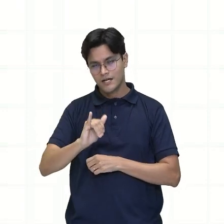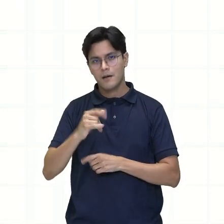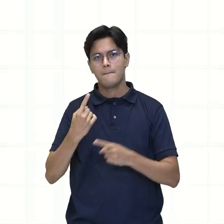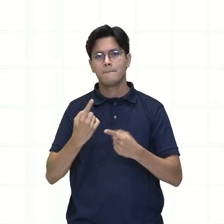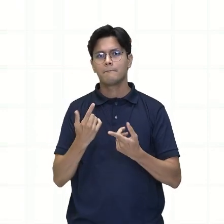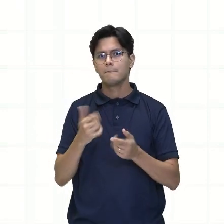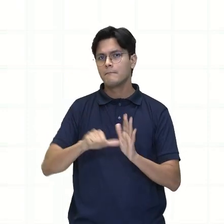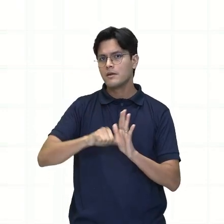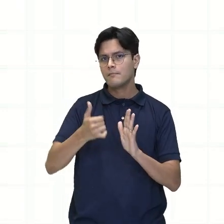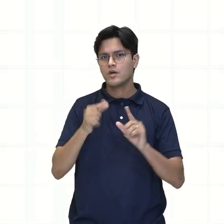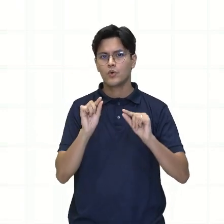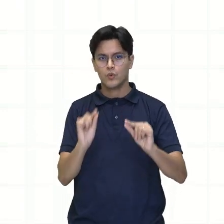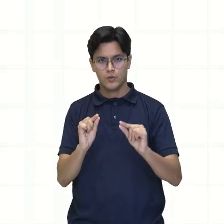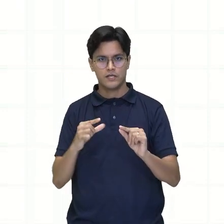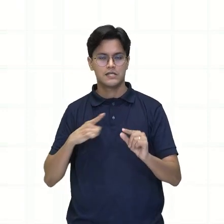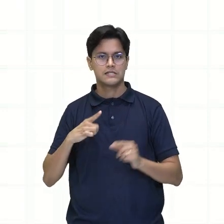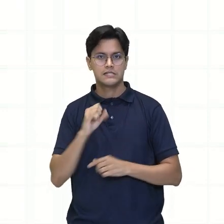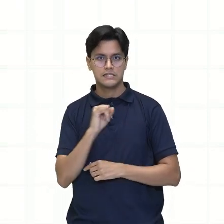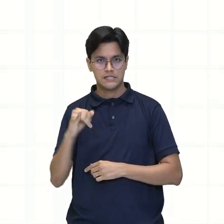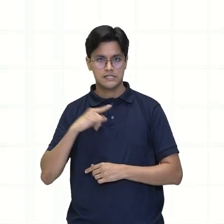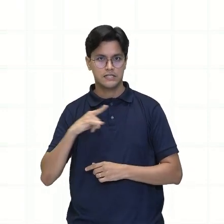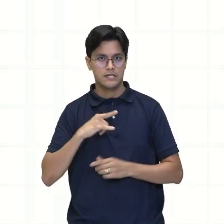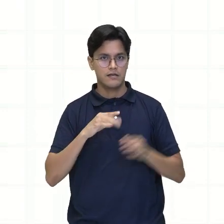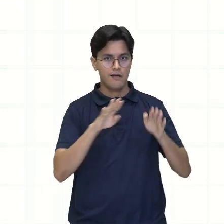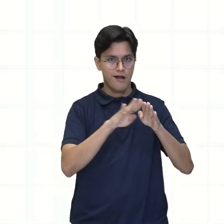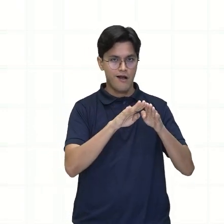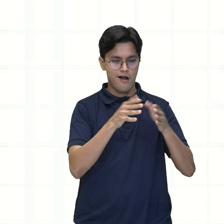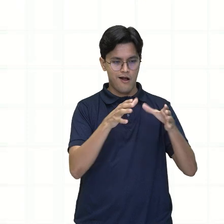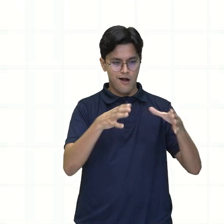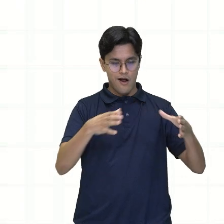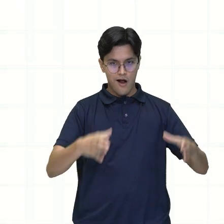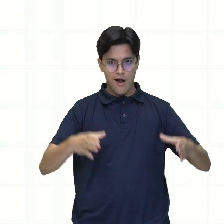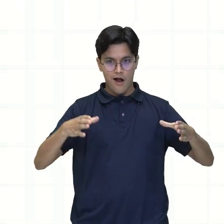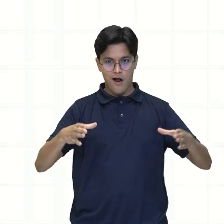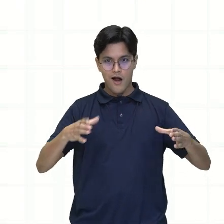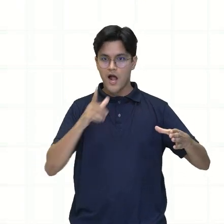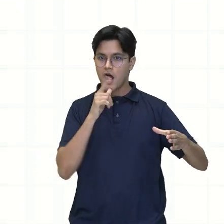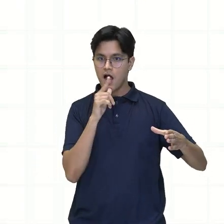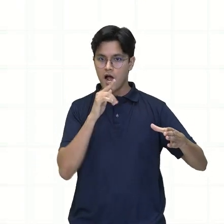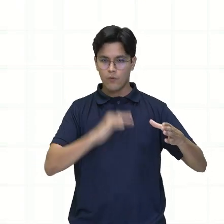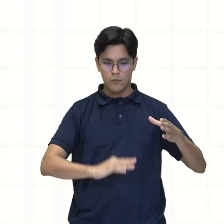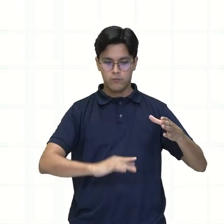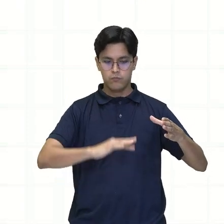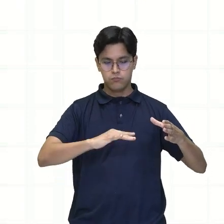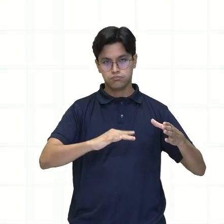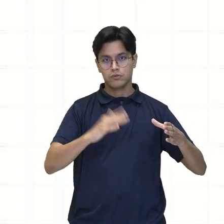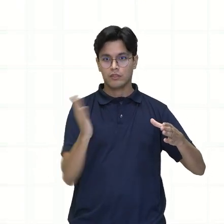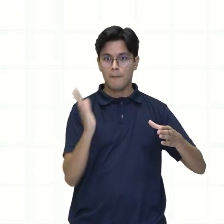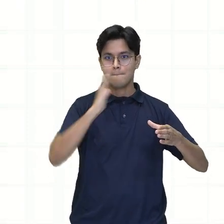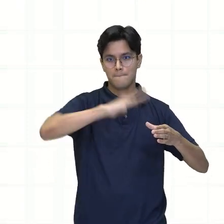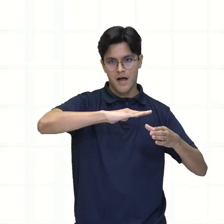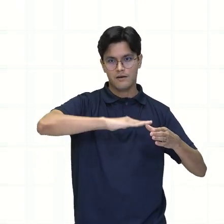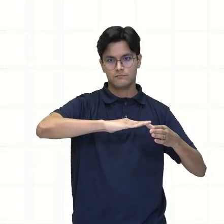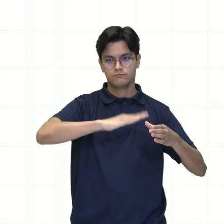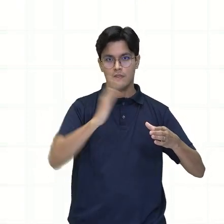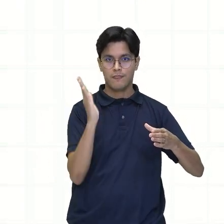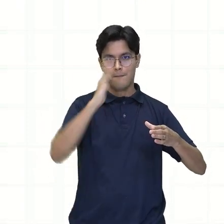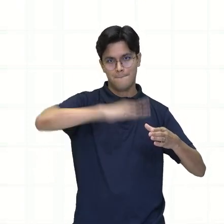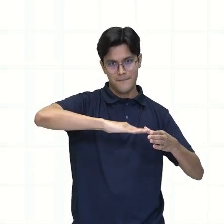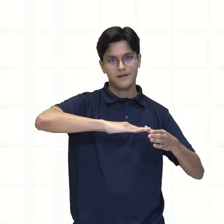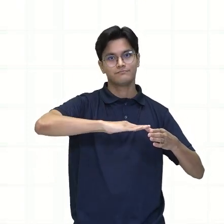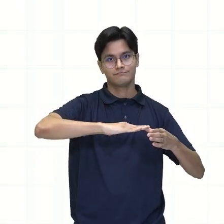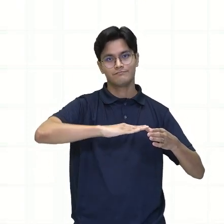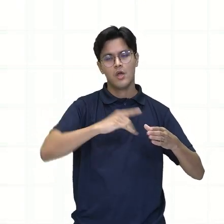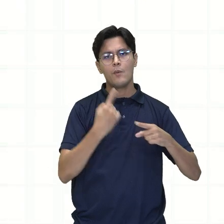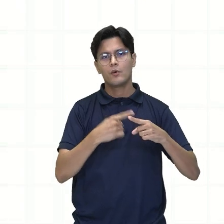e ralos de pias, tá? Nós temos aí nesses locais a presença de água e você sabe que o mosquito precisa da água